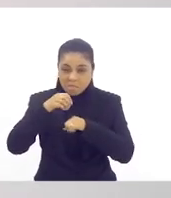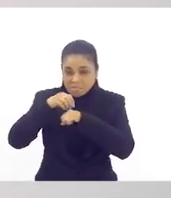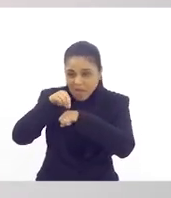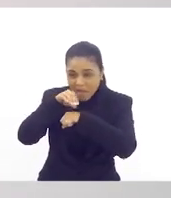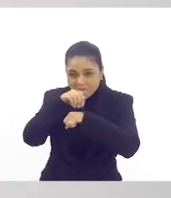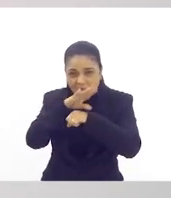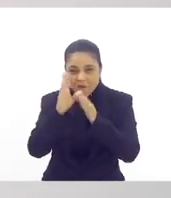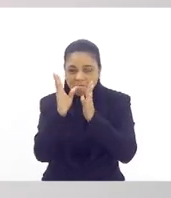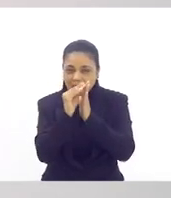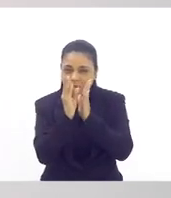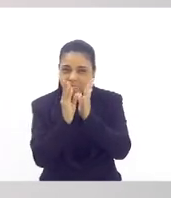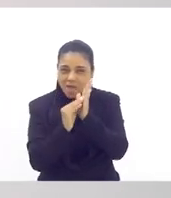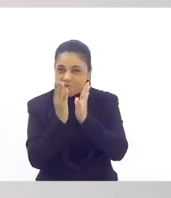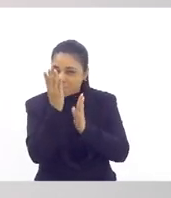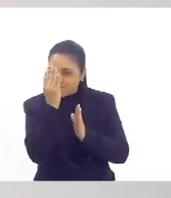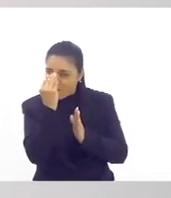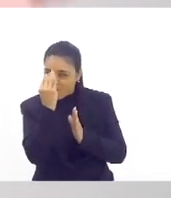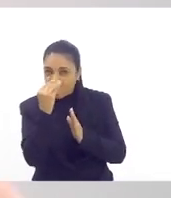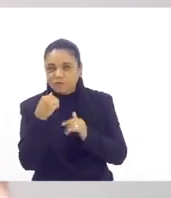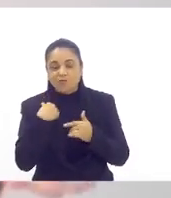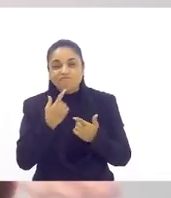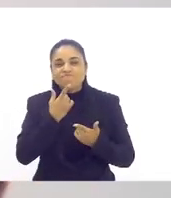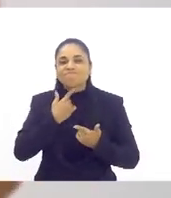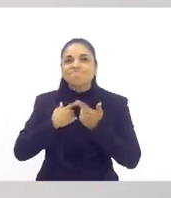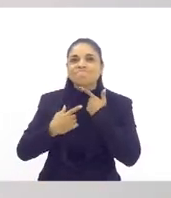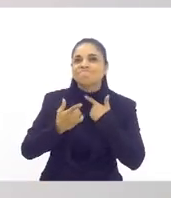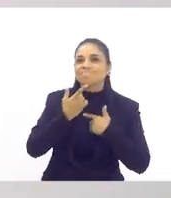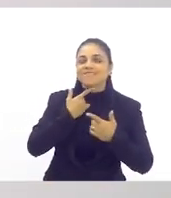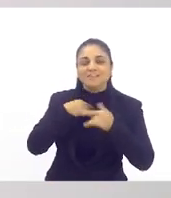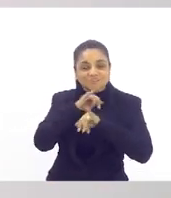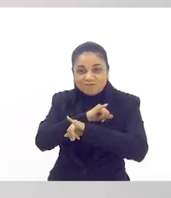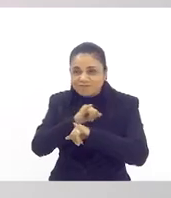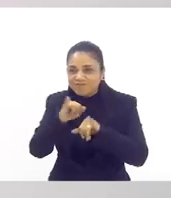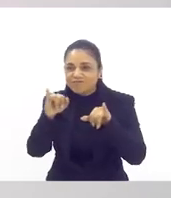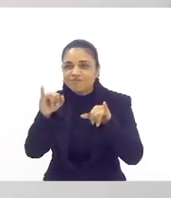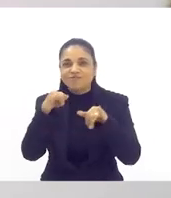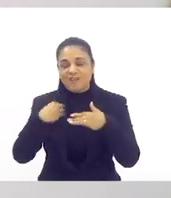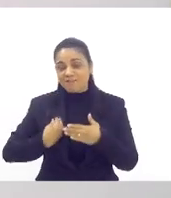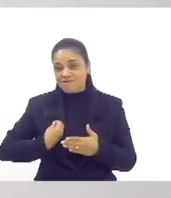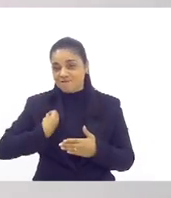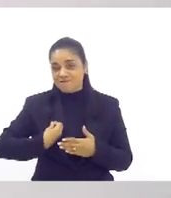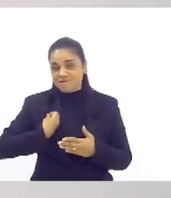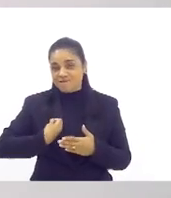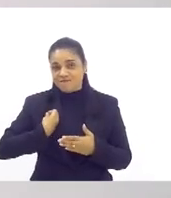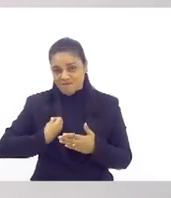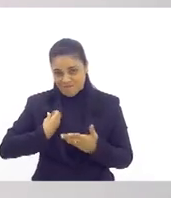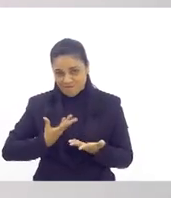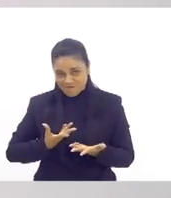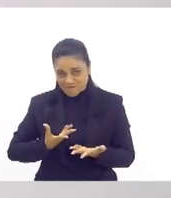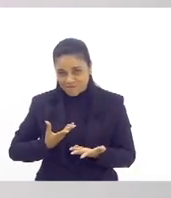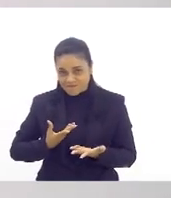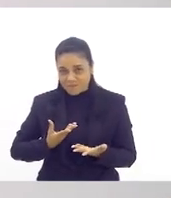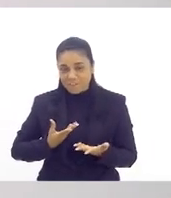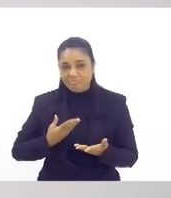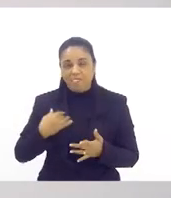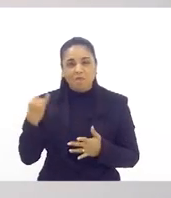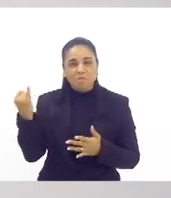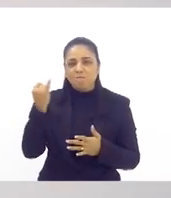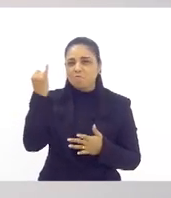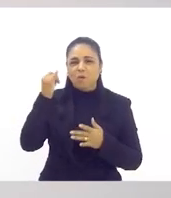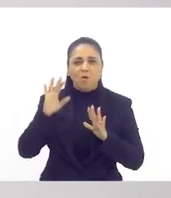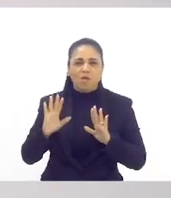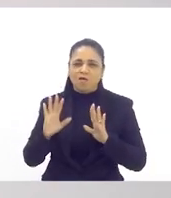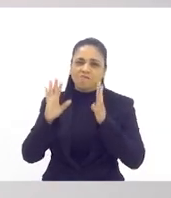fazendo isso mas era tanta vontade de dividir com as pessoas aquilo que a gente estava vivendo que a gente fez porque para além de um evento